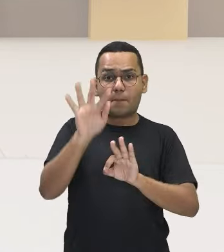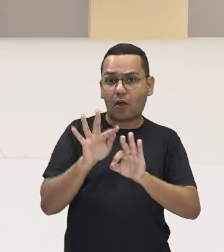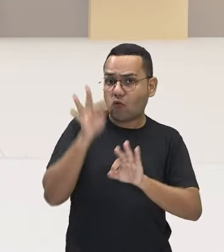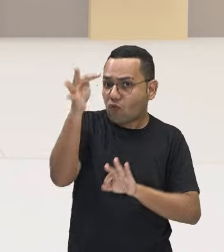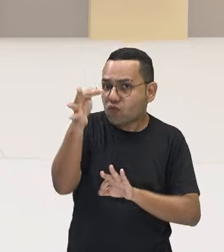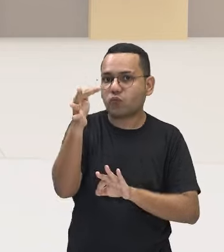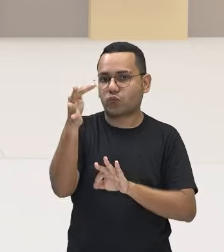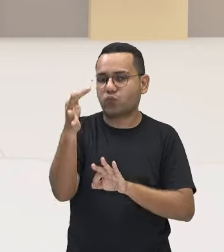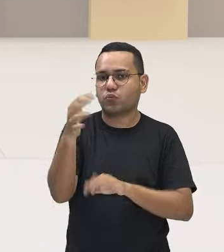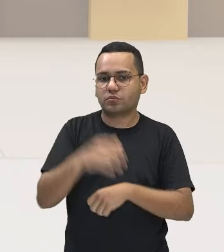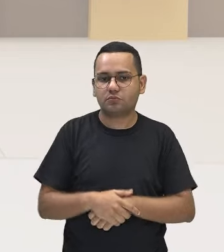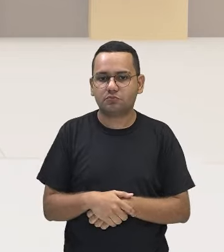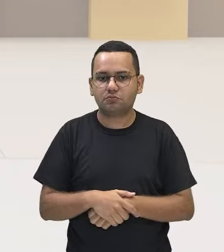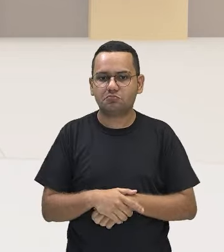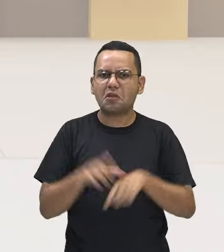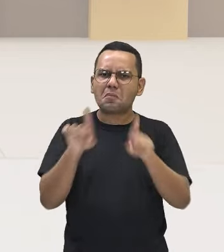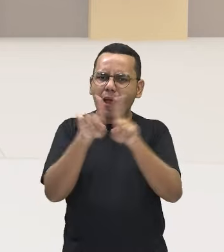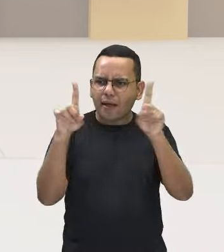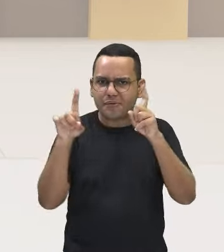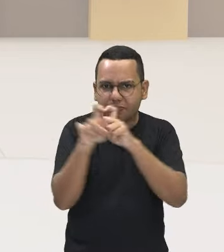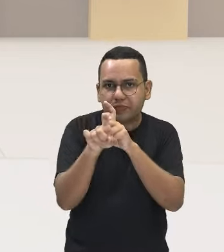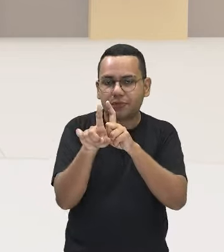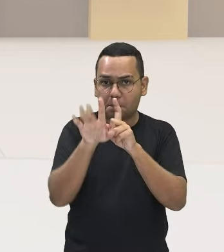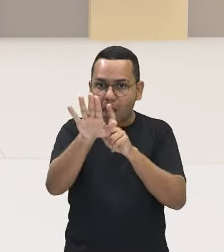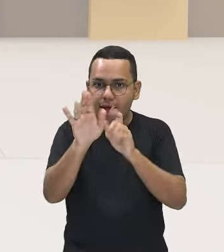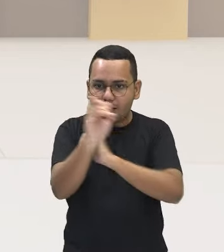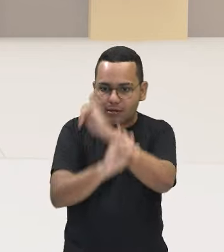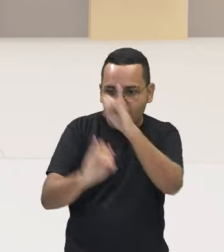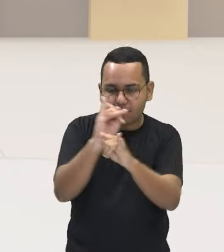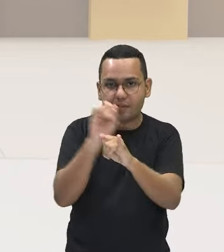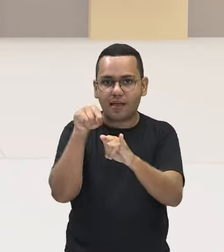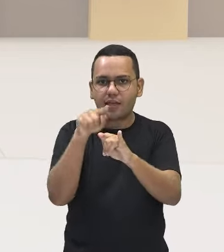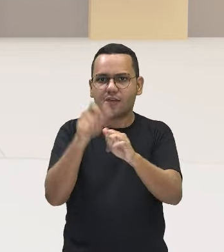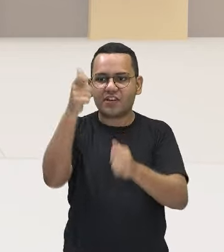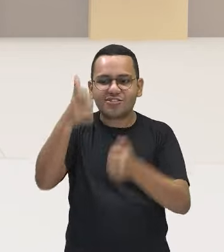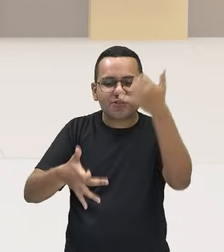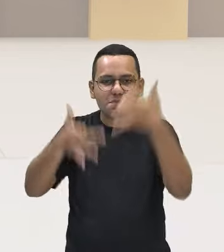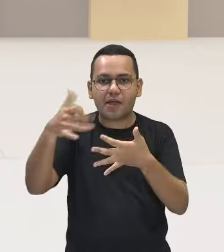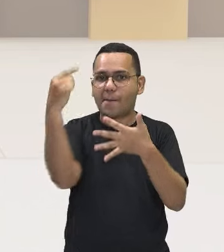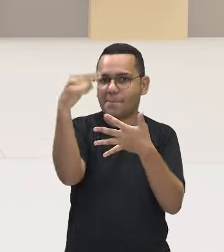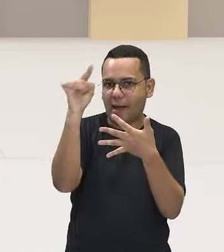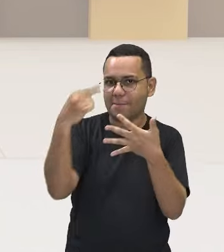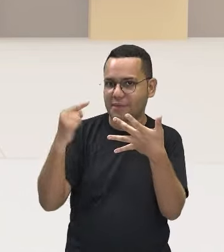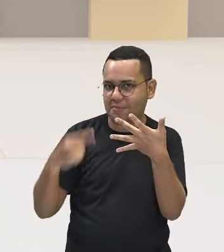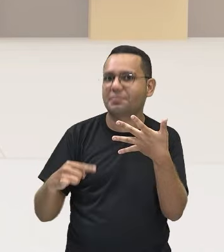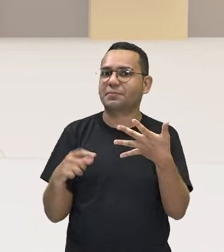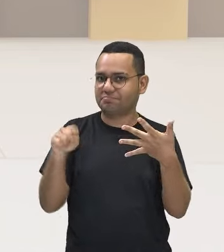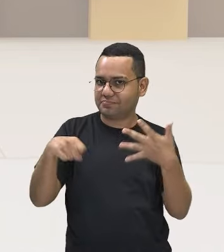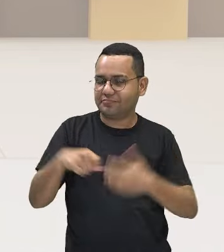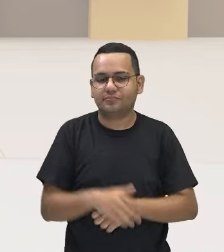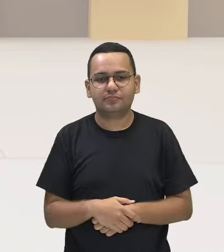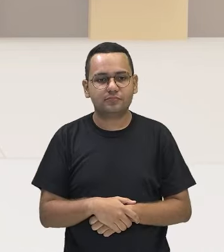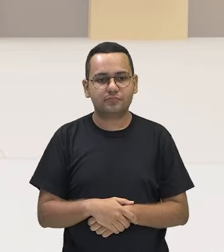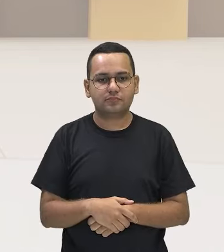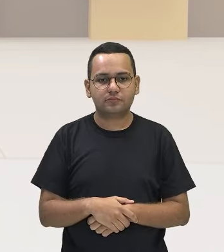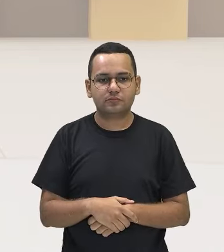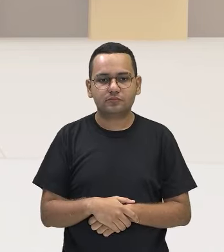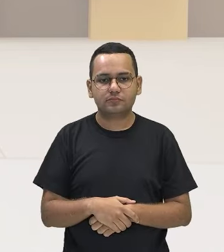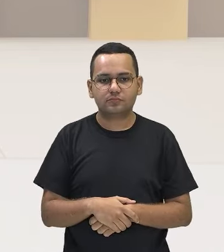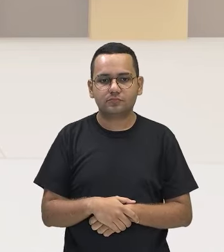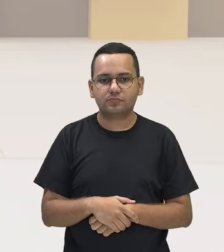né? Mas a internet também te explica cada um desse passo a passo aí, né? Exatamente. Já decidi o que eu quero fazer, mas agora você tem que